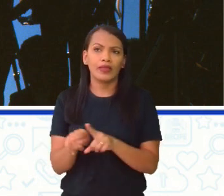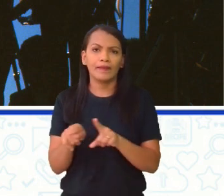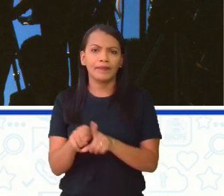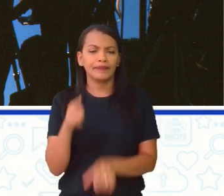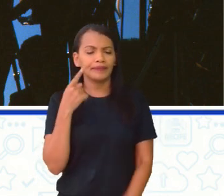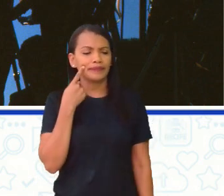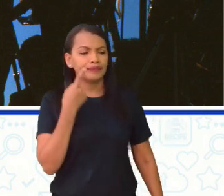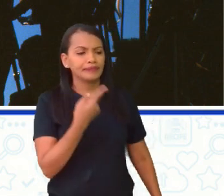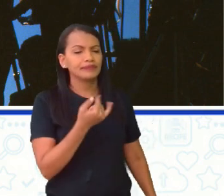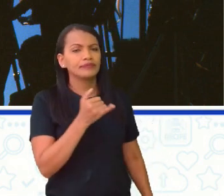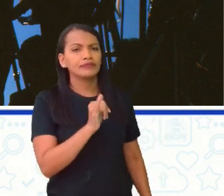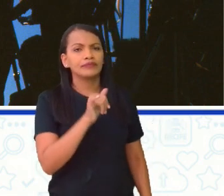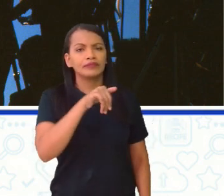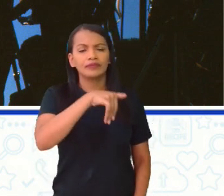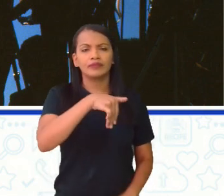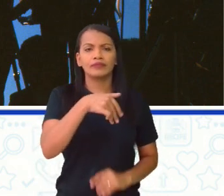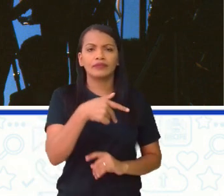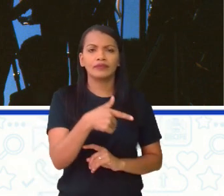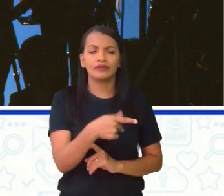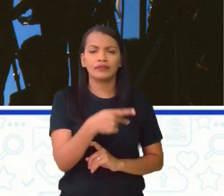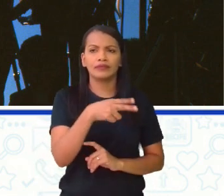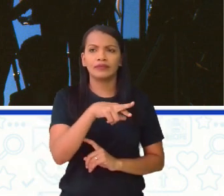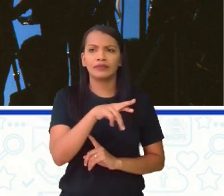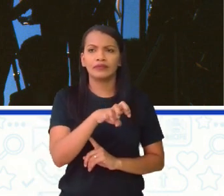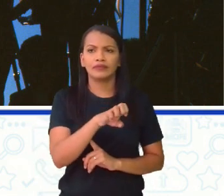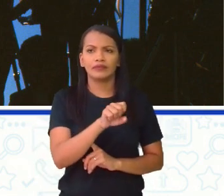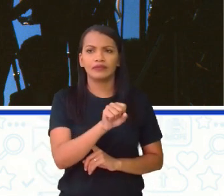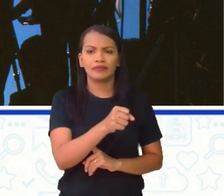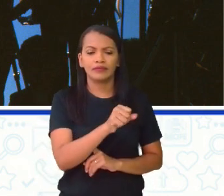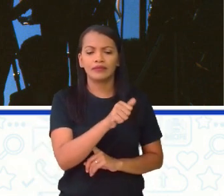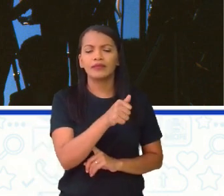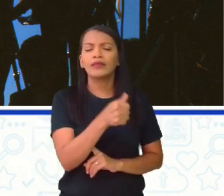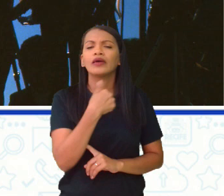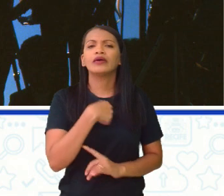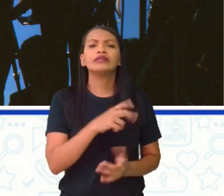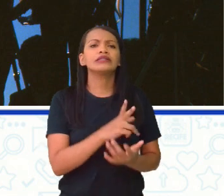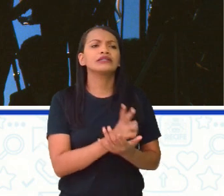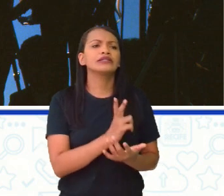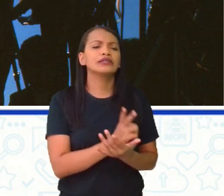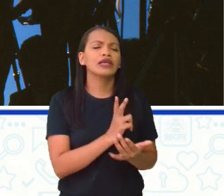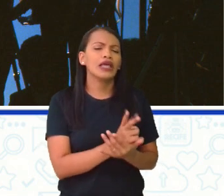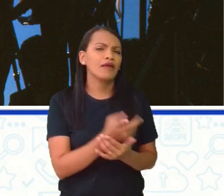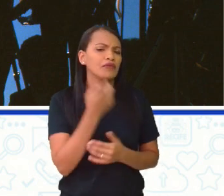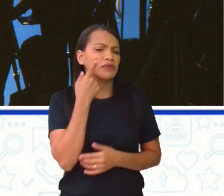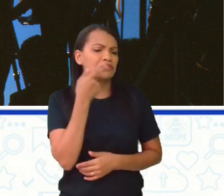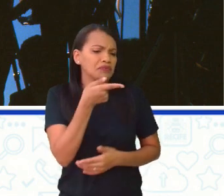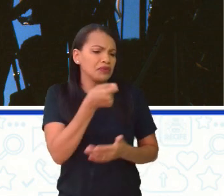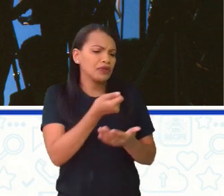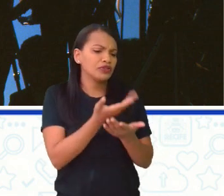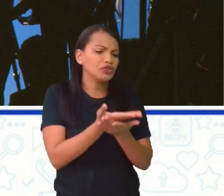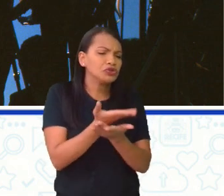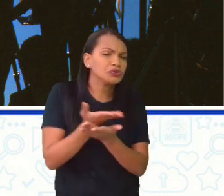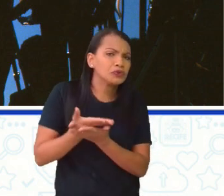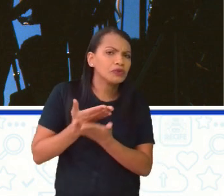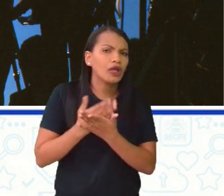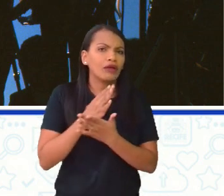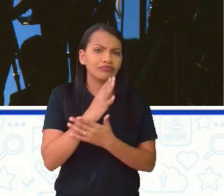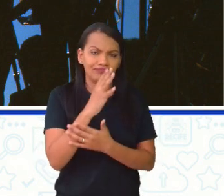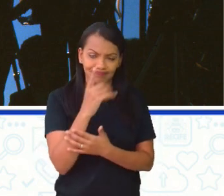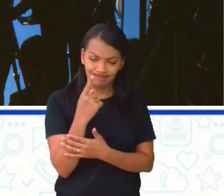imprensa, não é? Que estamos aí sempre trabalhando, não é? Em cima dessa